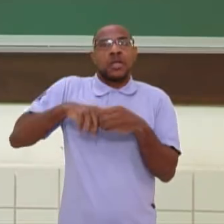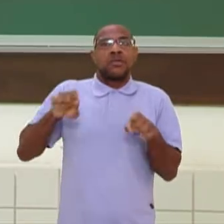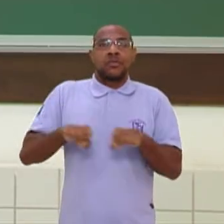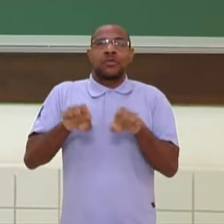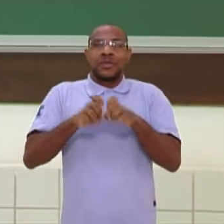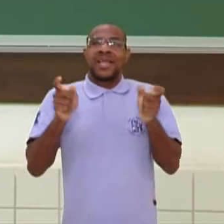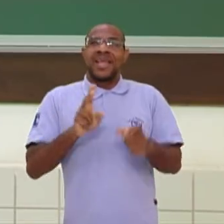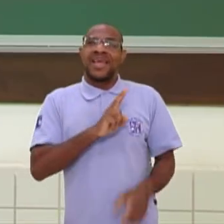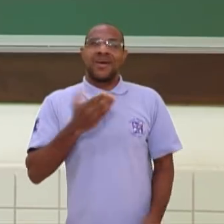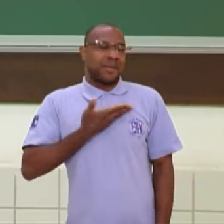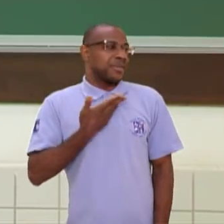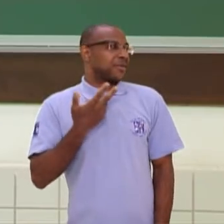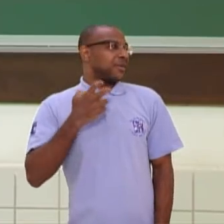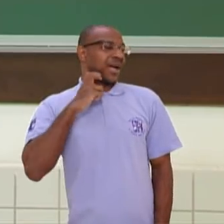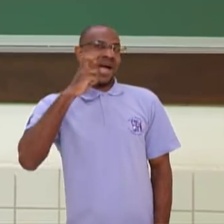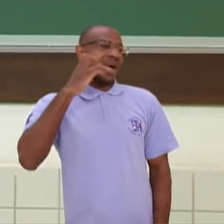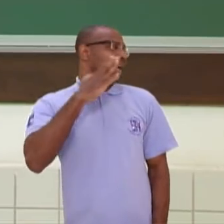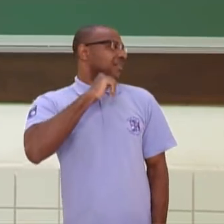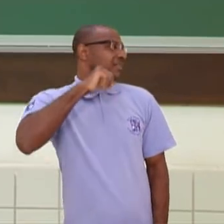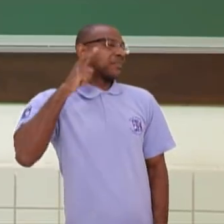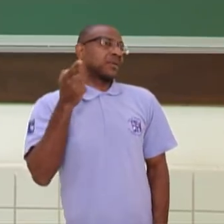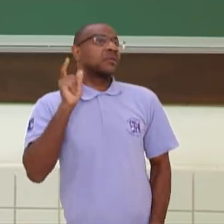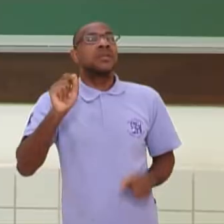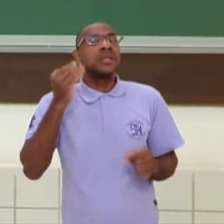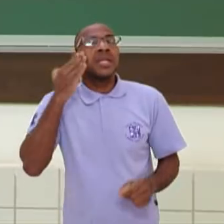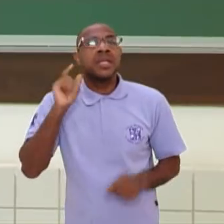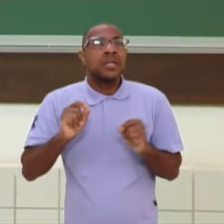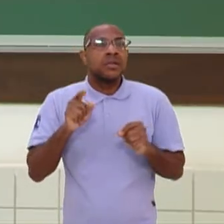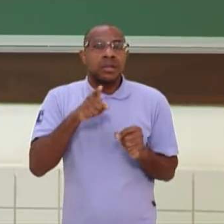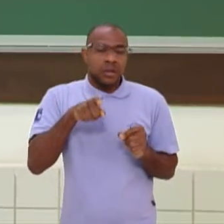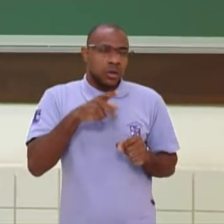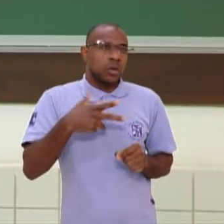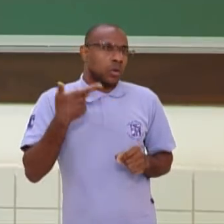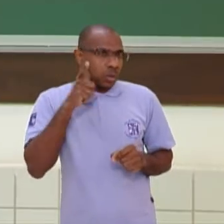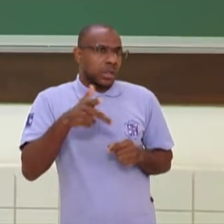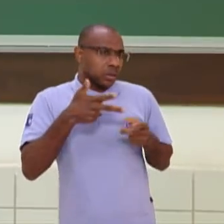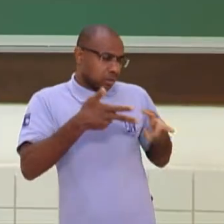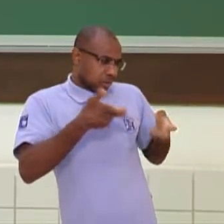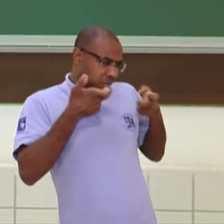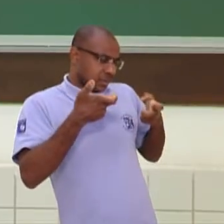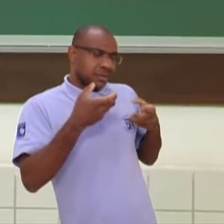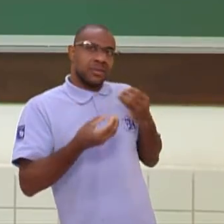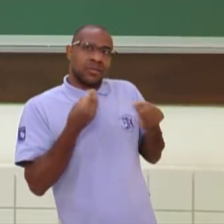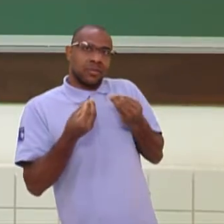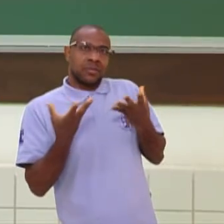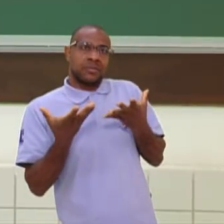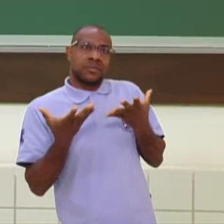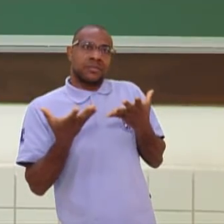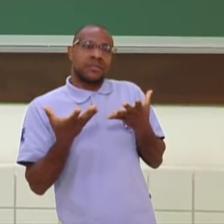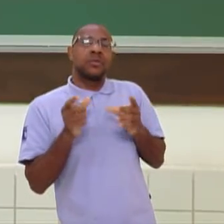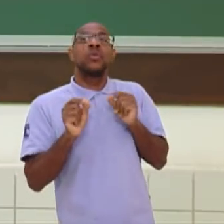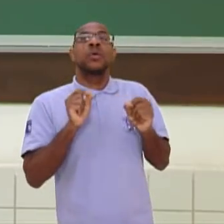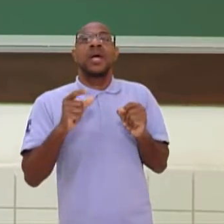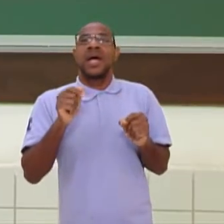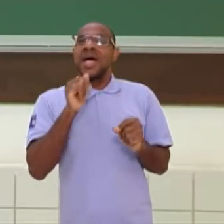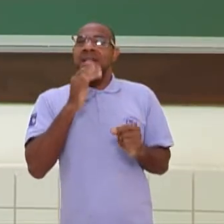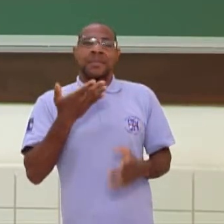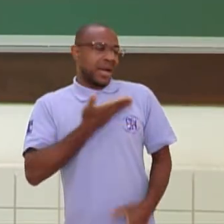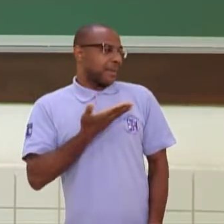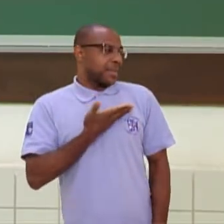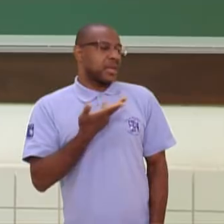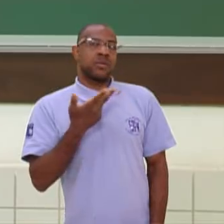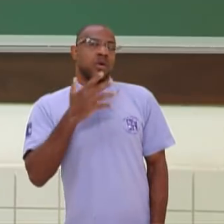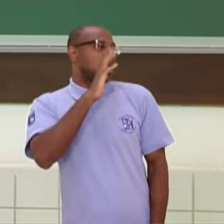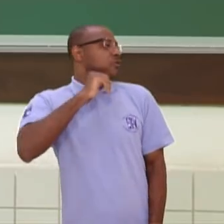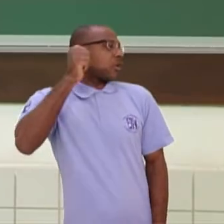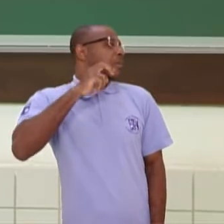gente vai compreender com uma intensidade sonora. Mas você consegue perceber que a tonalidade é mais elevada quando um amigo seu está gritando